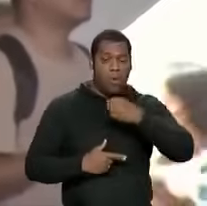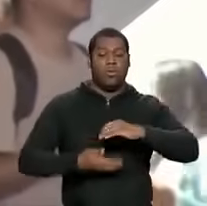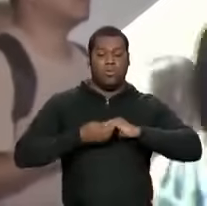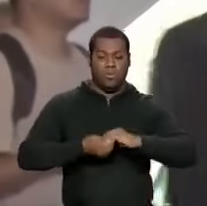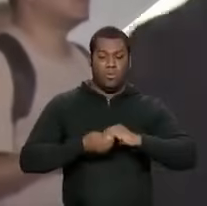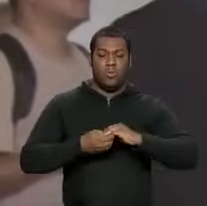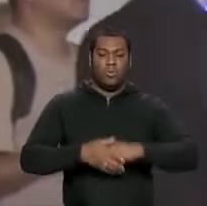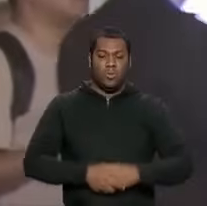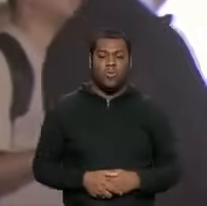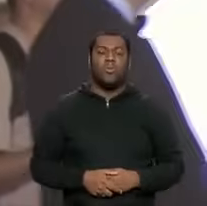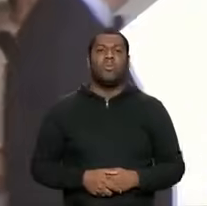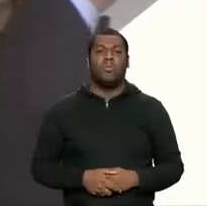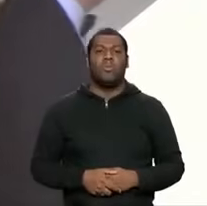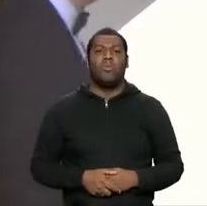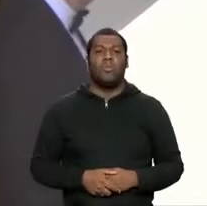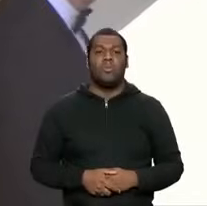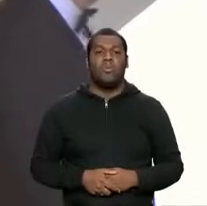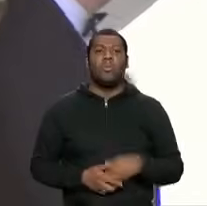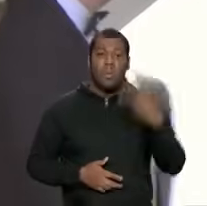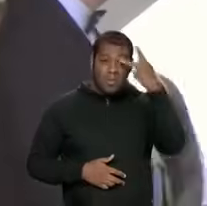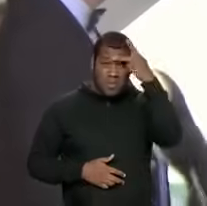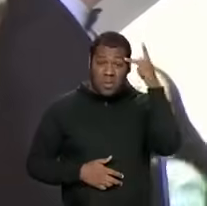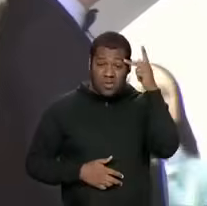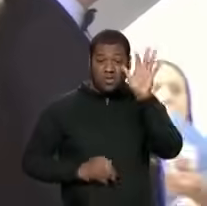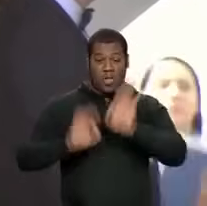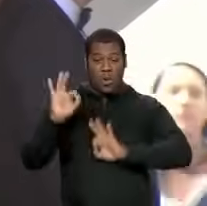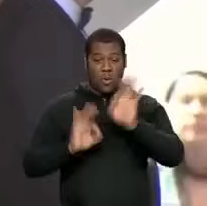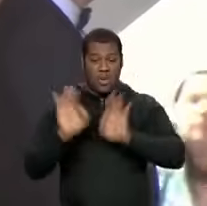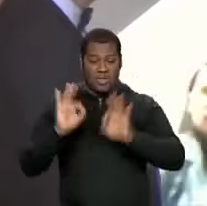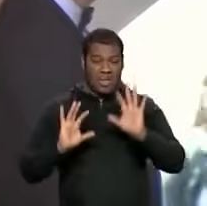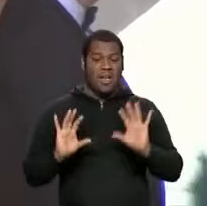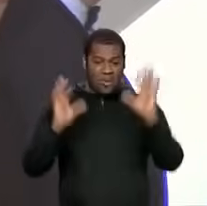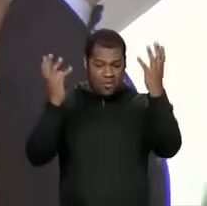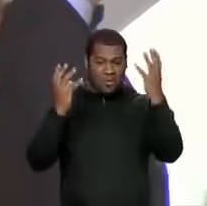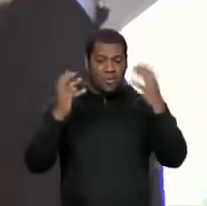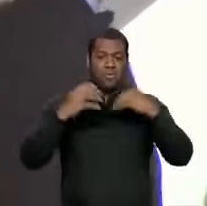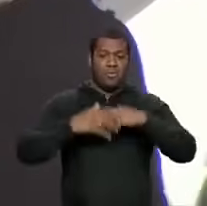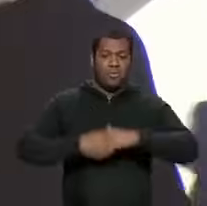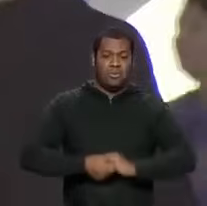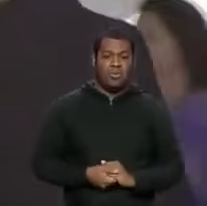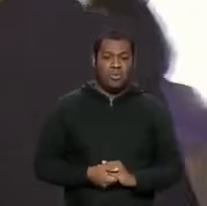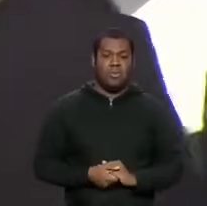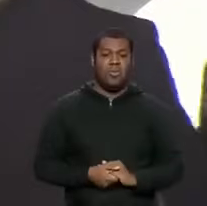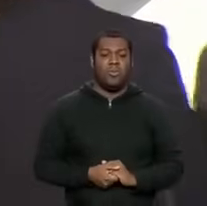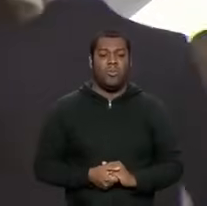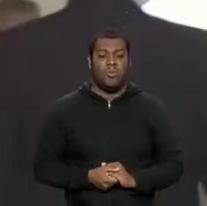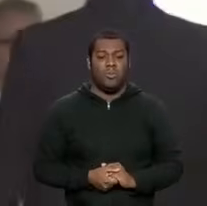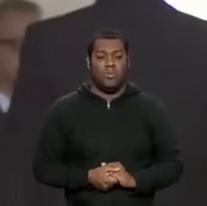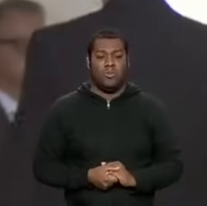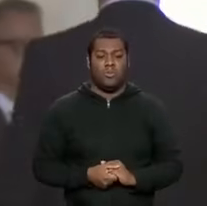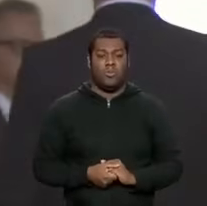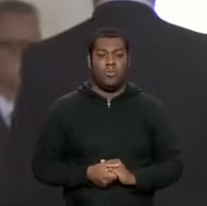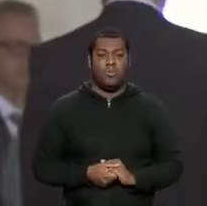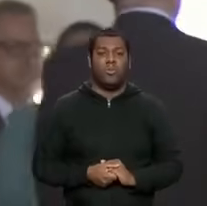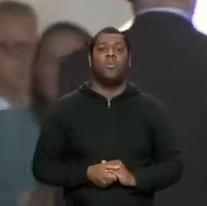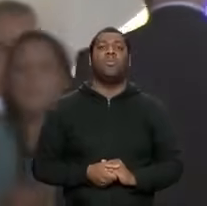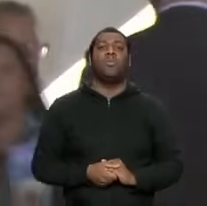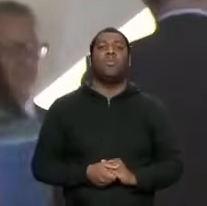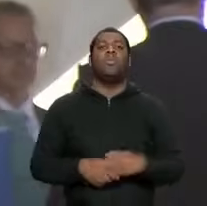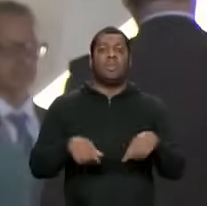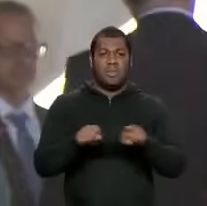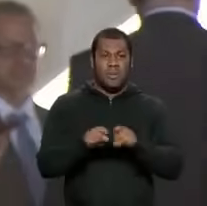do governo presidente do cerimonial que nos ajudou nessa construção todos os